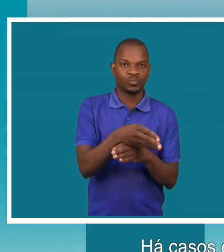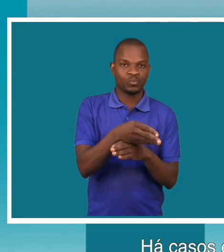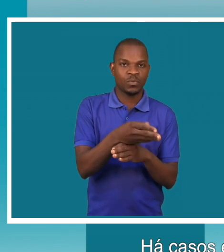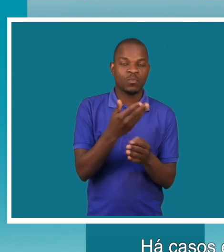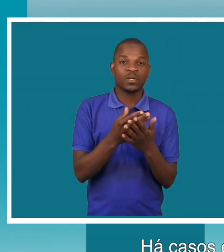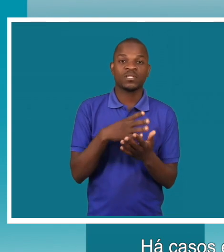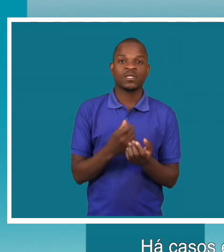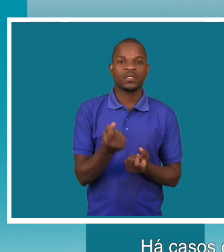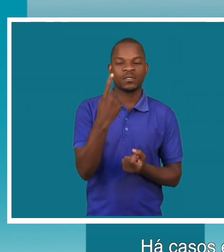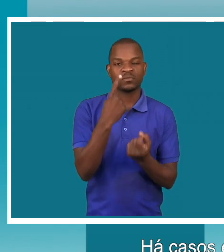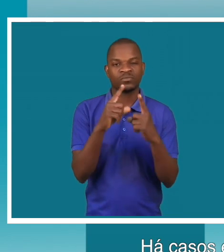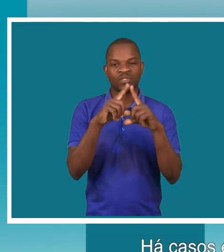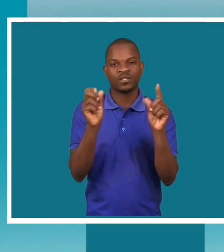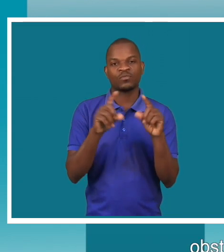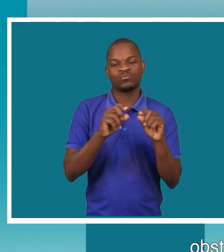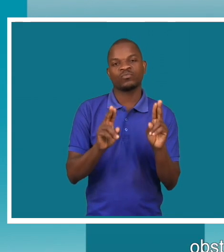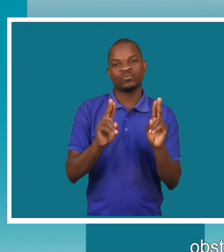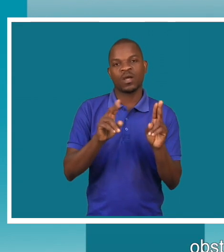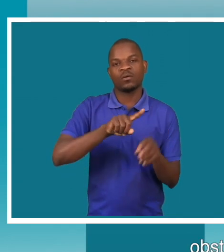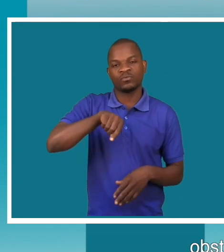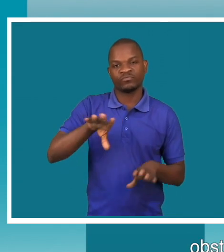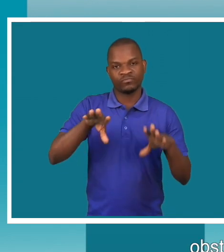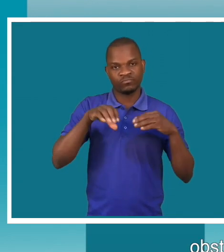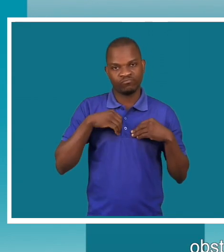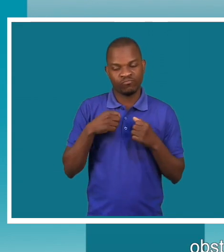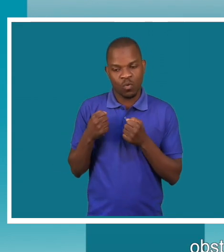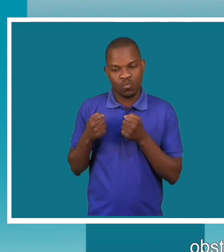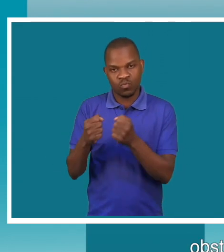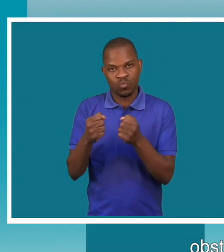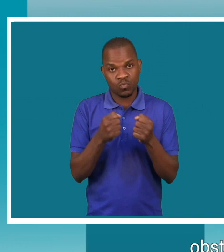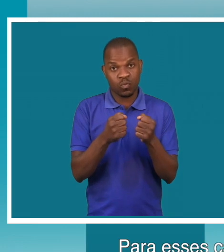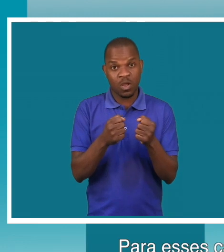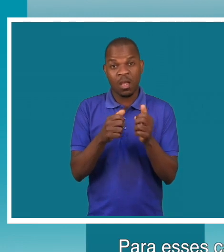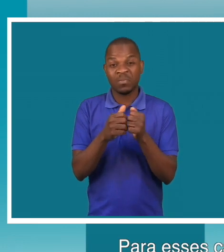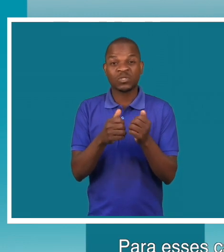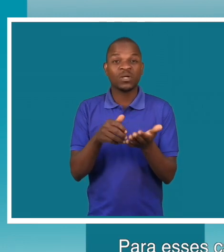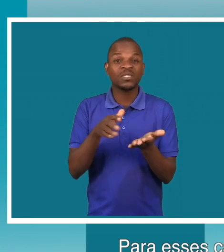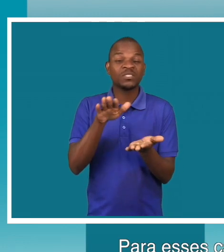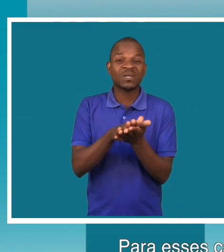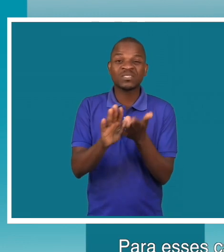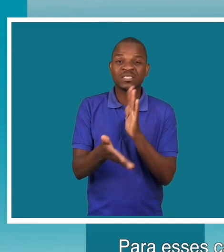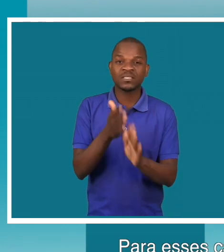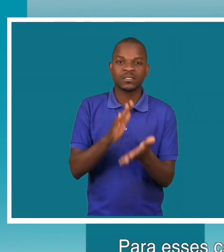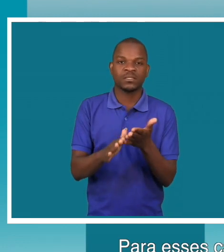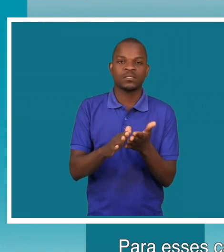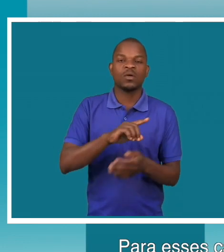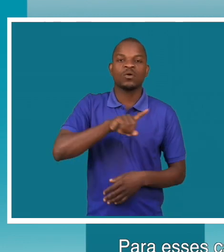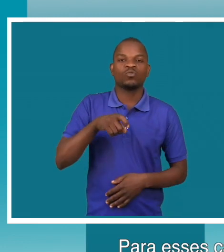certos casos, em que as viaturas estacionam sobre o passeio, obstruindo totalmente o passeio, para esses casos nós